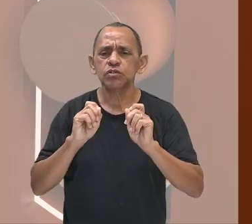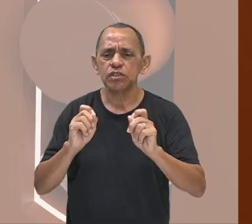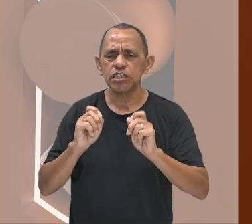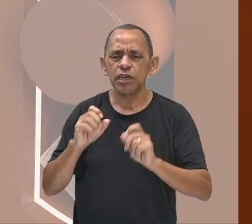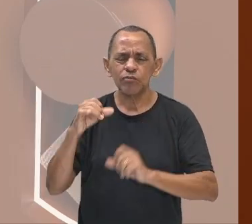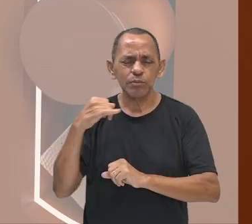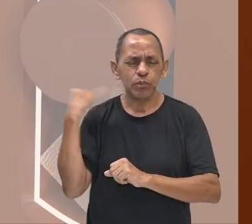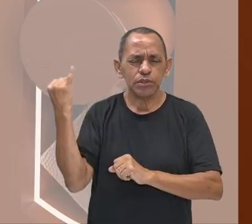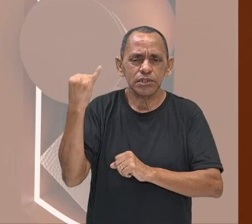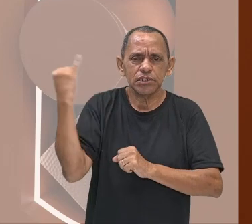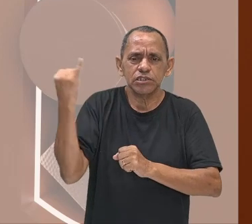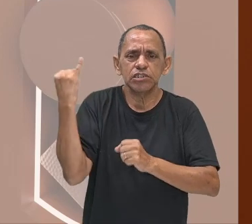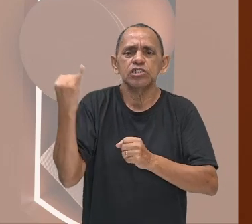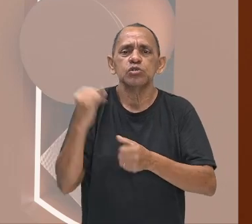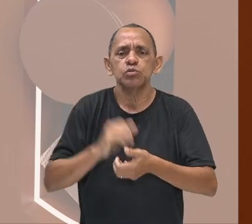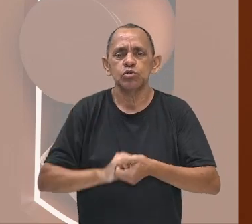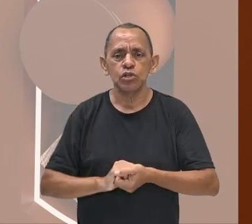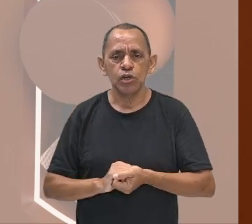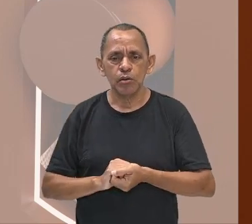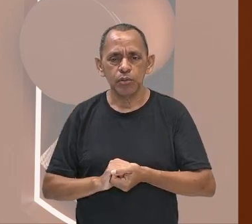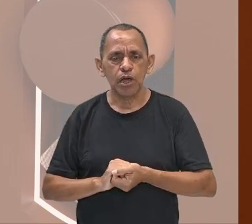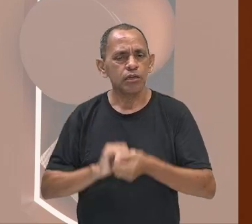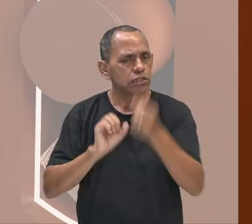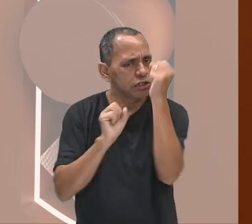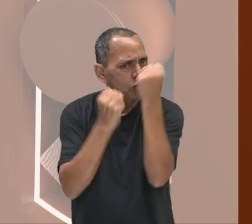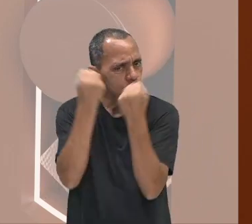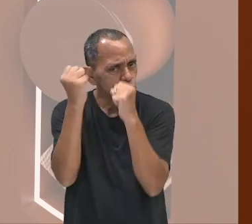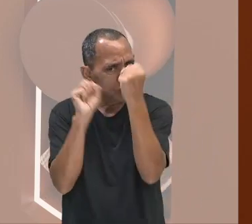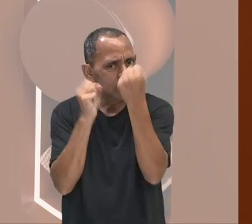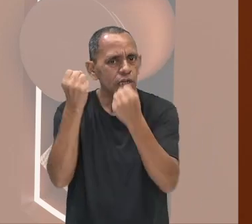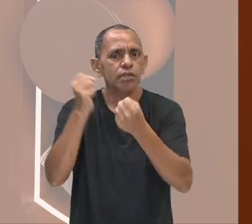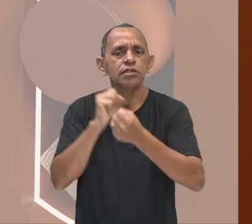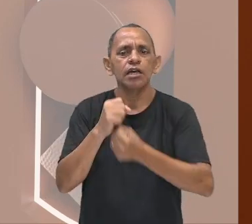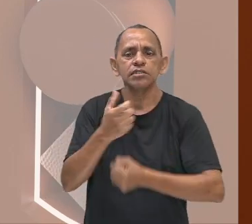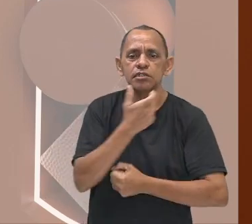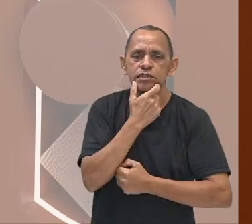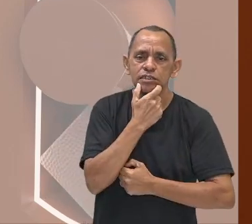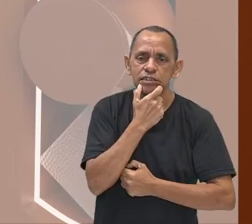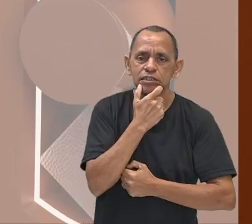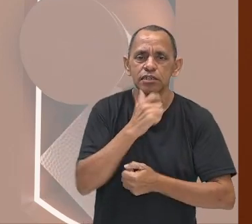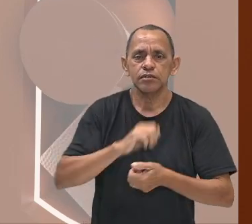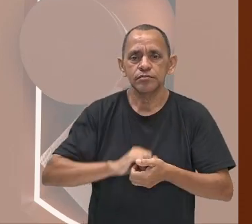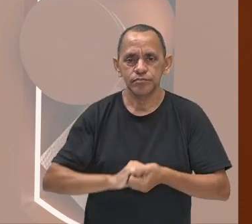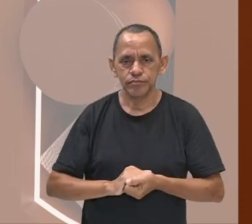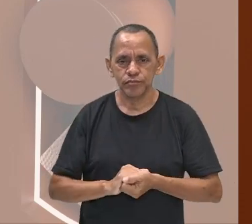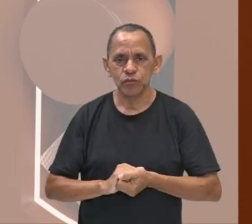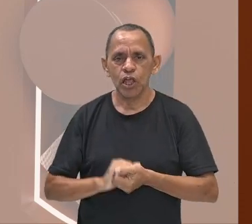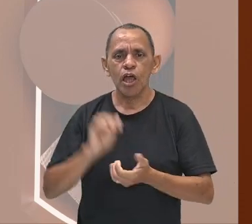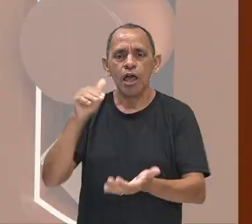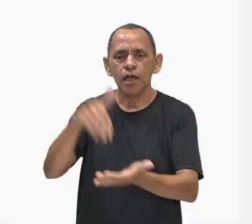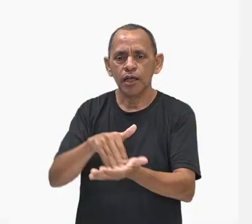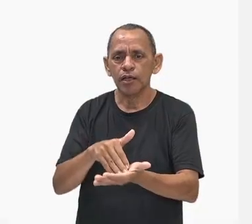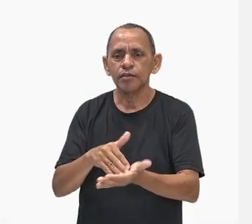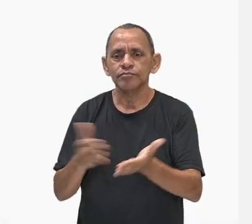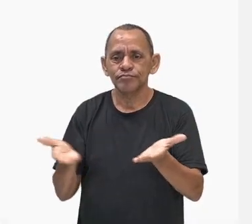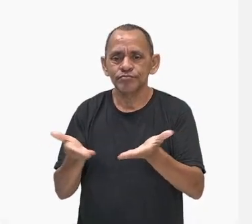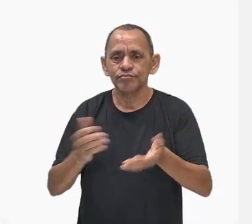o florescimento da industrialização na Inglaterra. Então, a gente encerra a nossa aula por aqui.